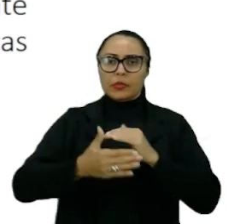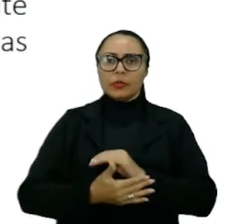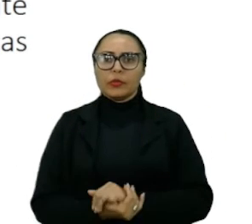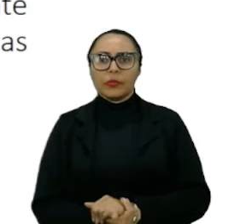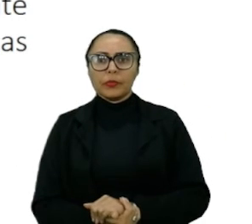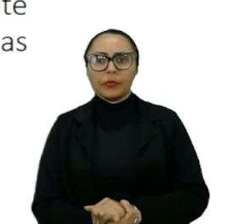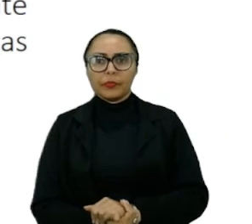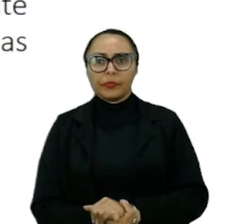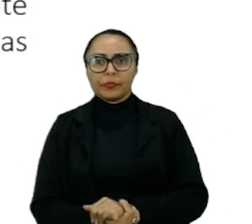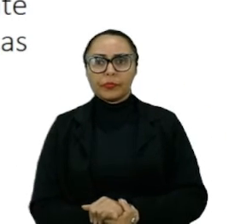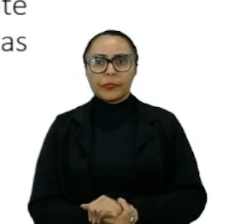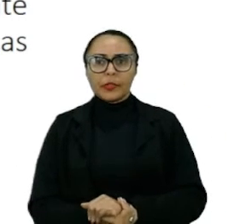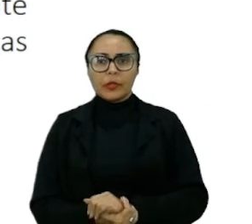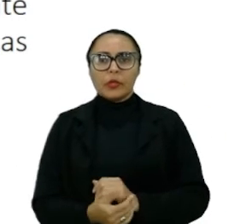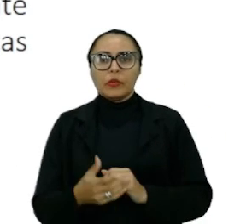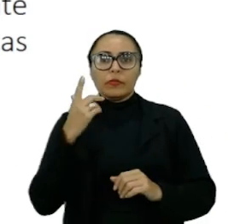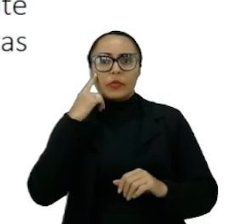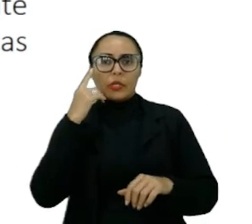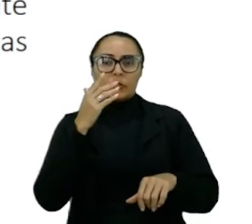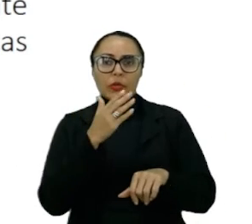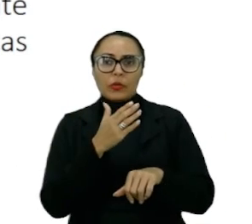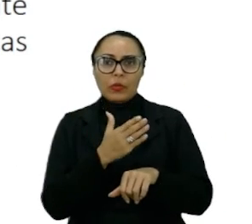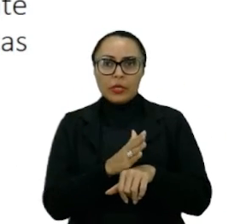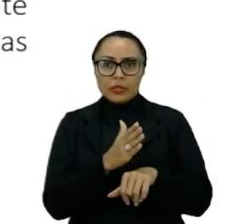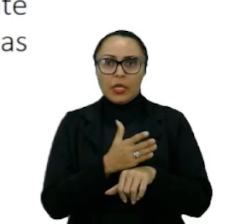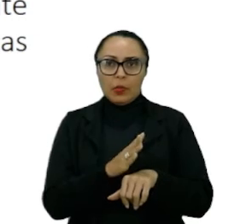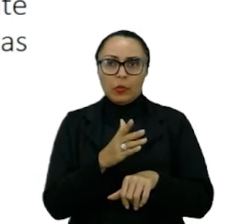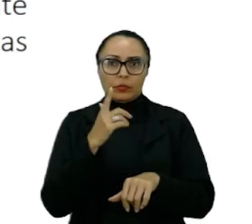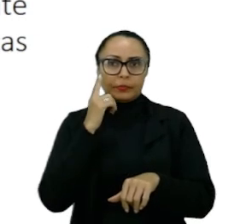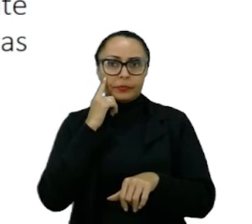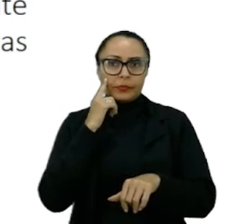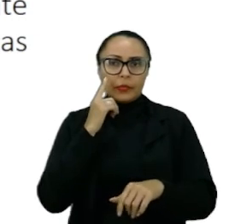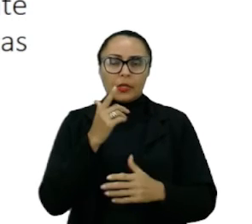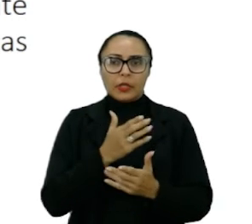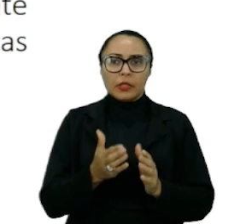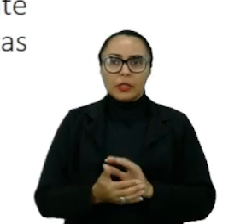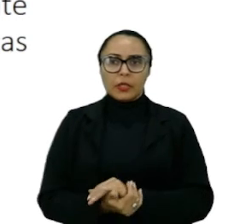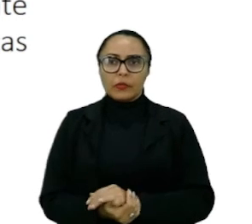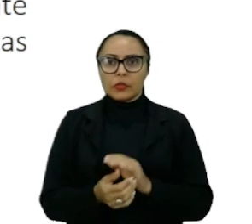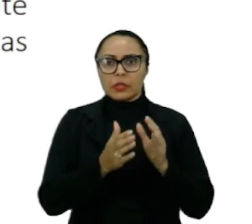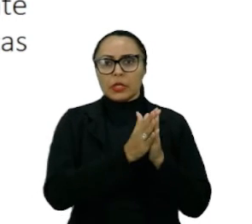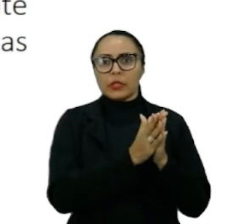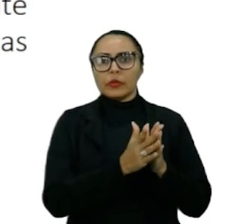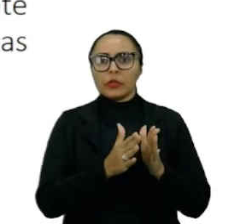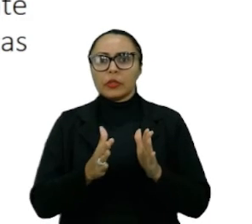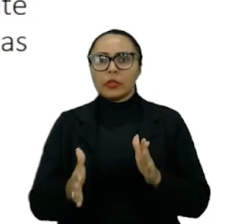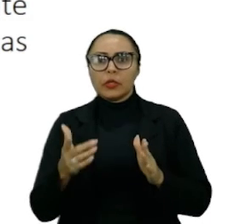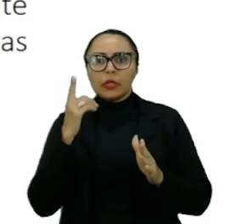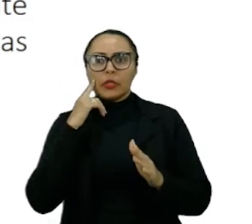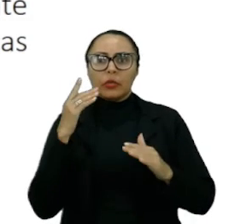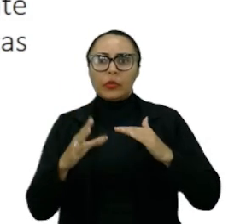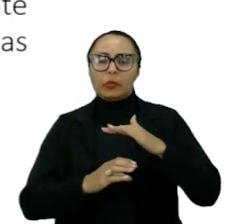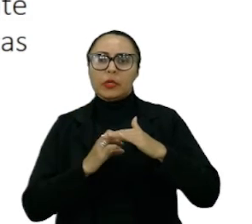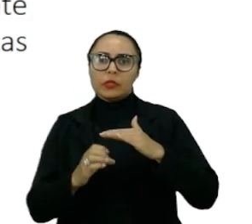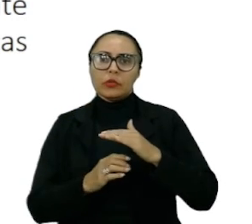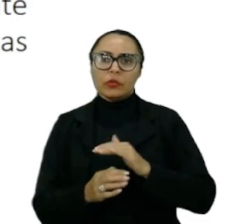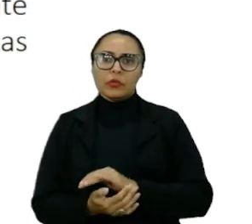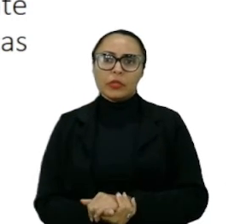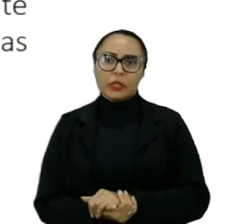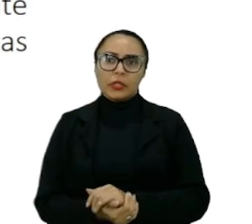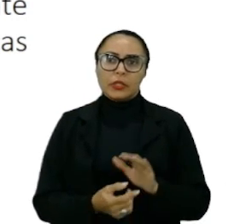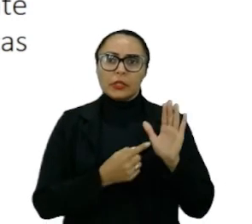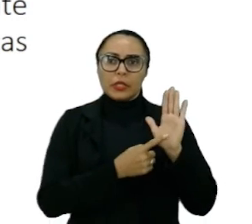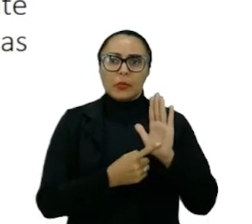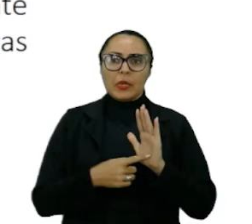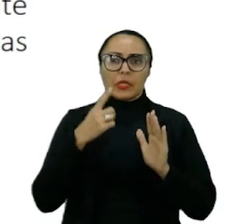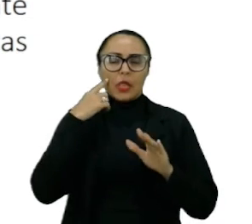Veja um exemplo prático que ocorre na linha de montagem de uma empresa automotiva, que apresenta desperdício de tempo